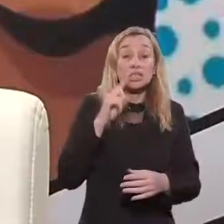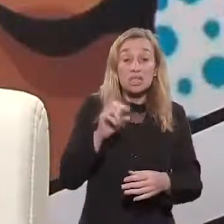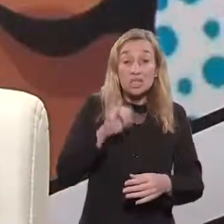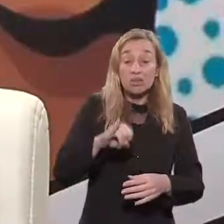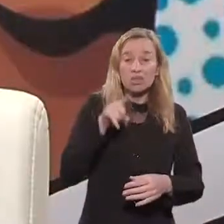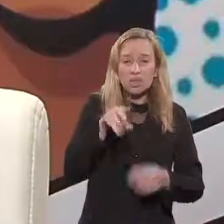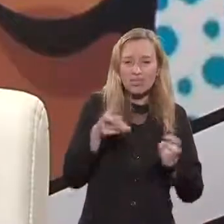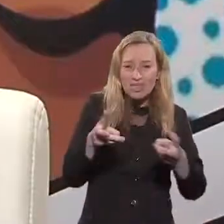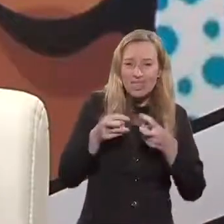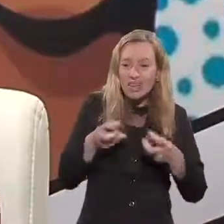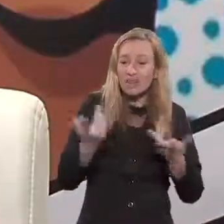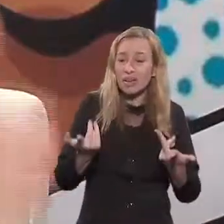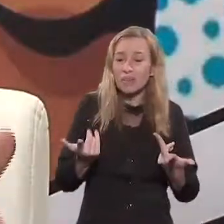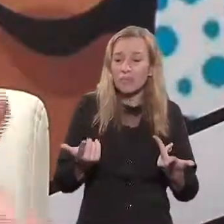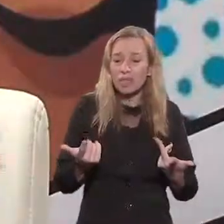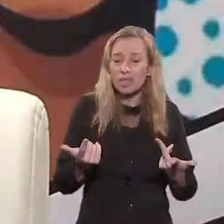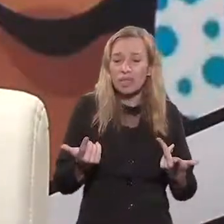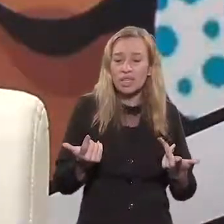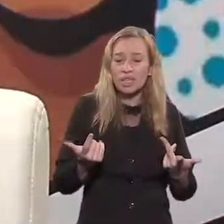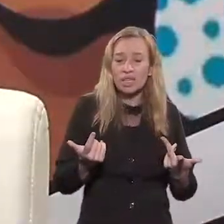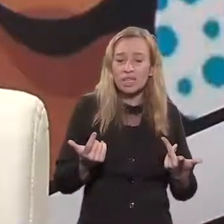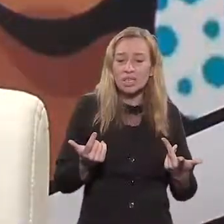se você coloca